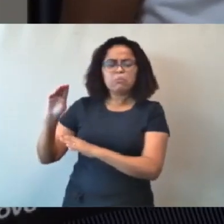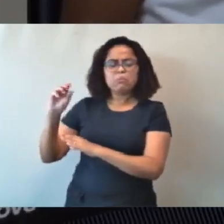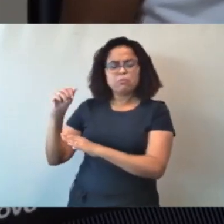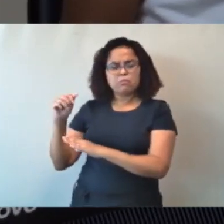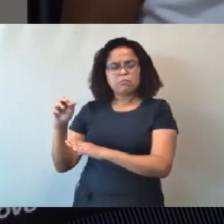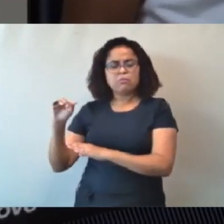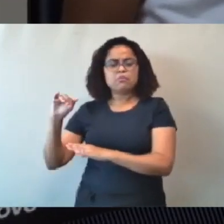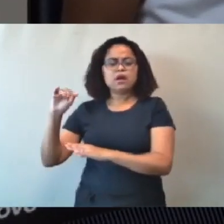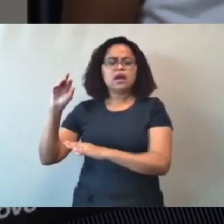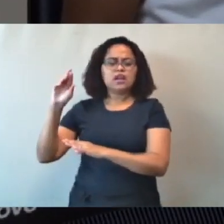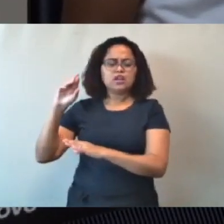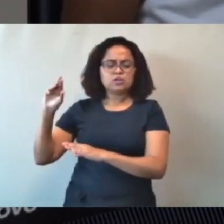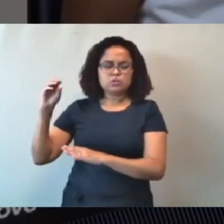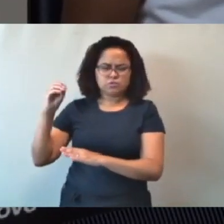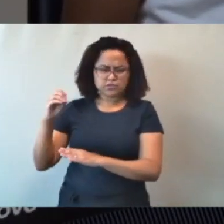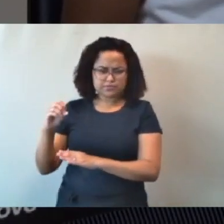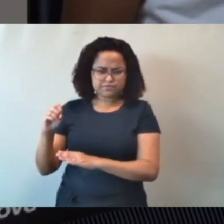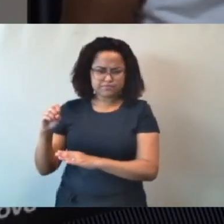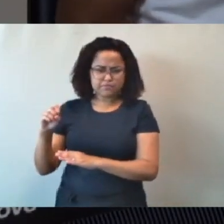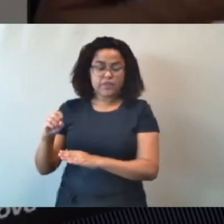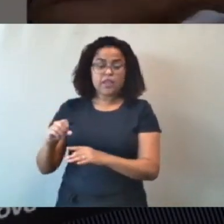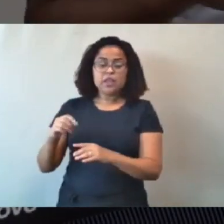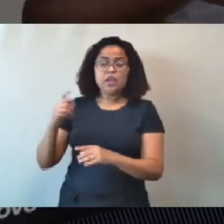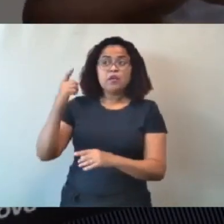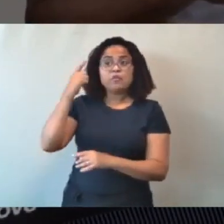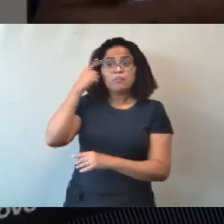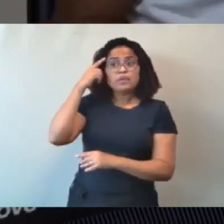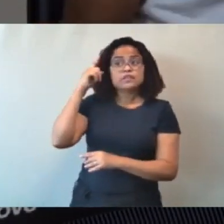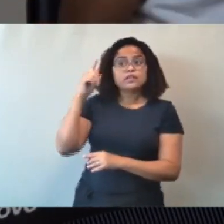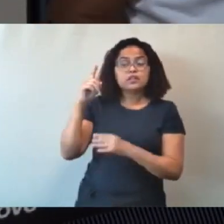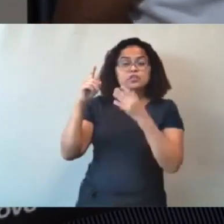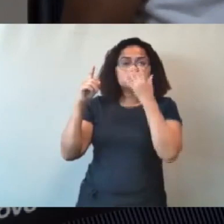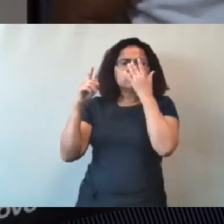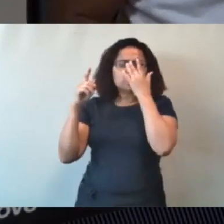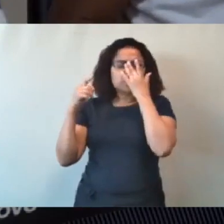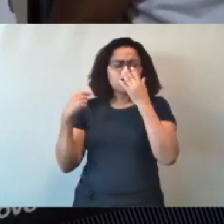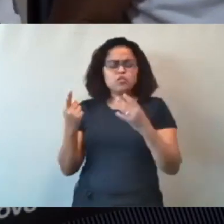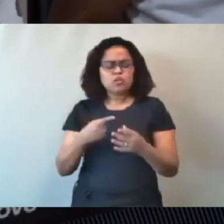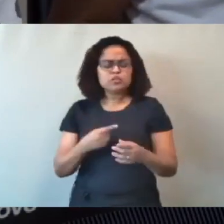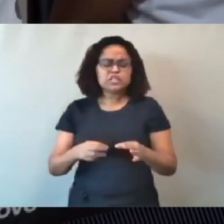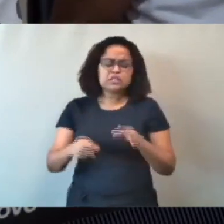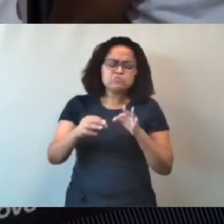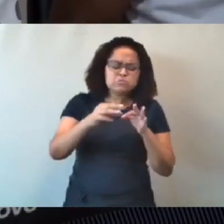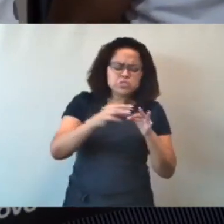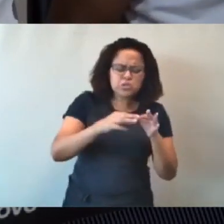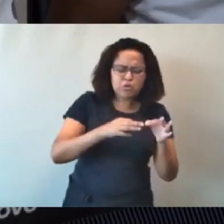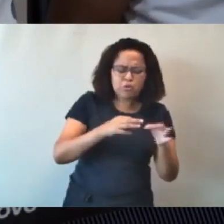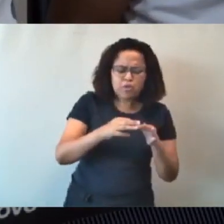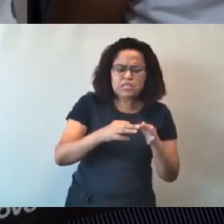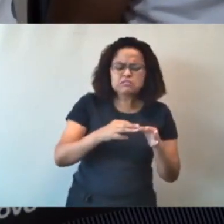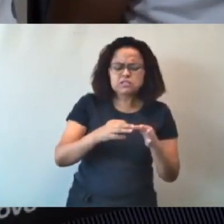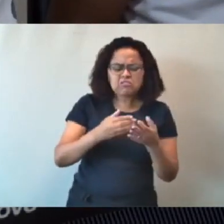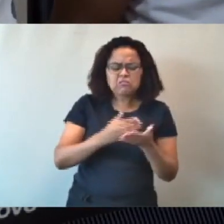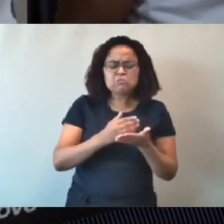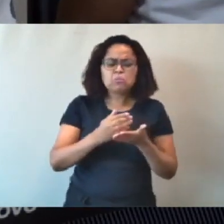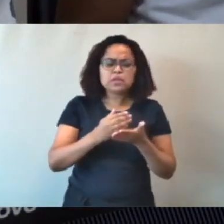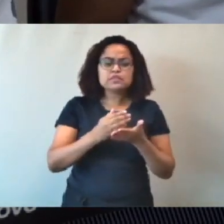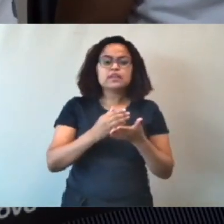pensando nisso, nós já temos que começar a planejar uma boa estrutura para que